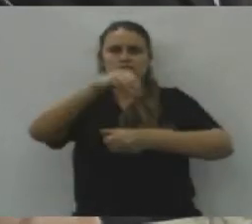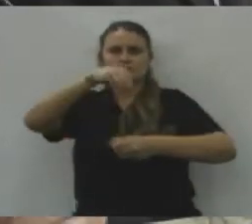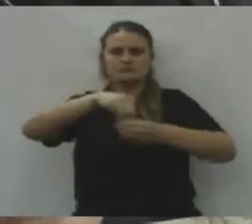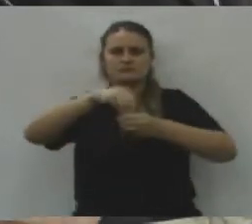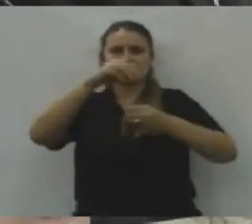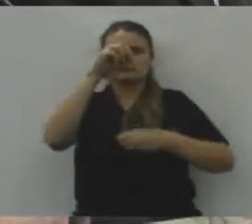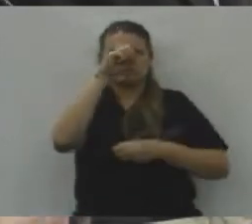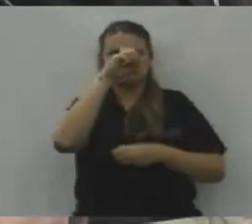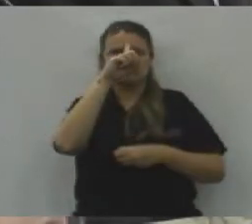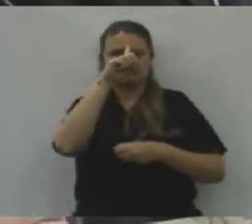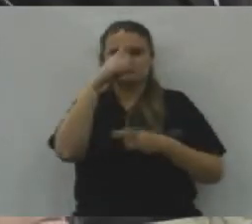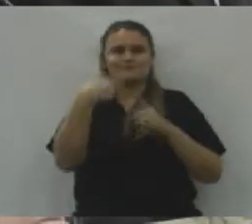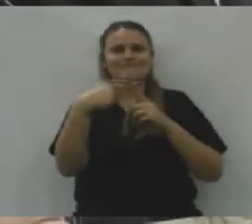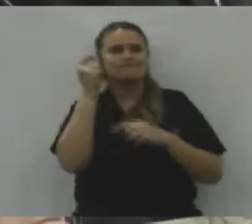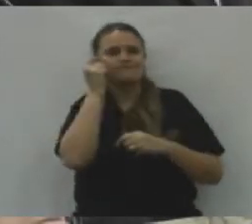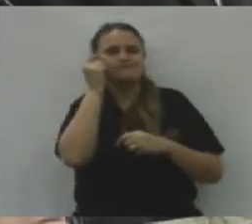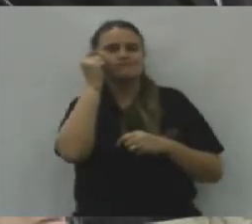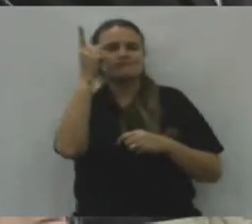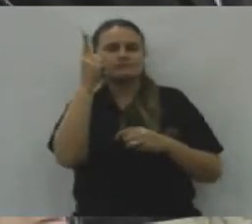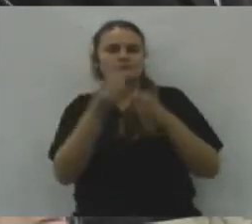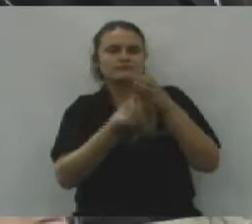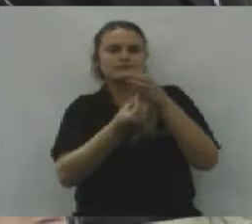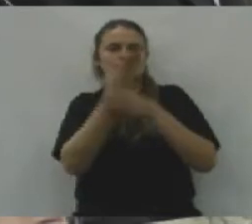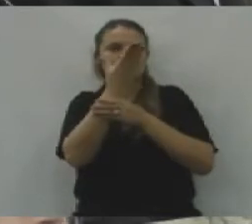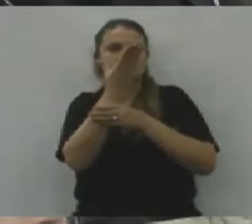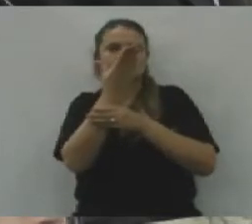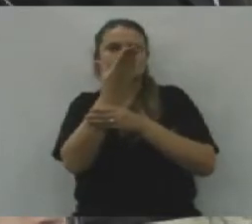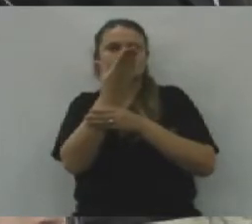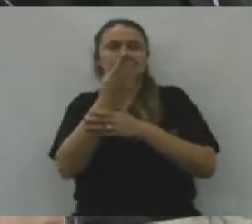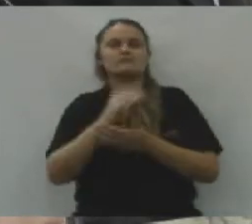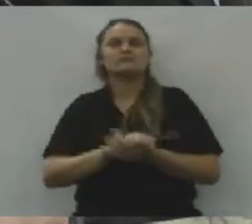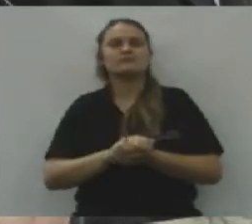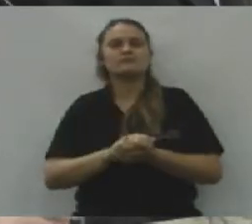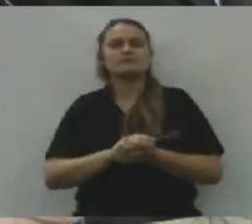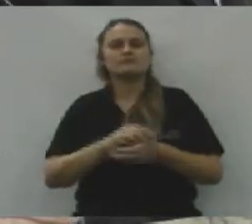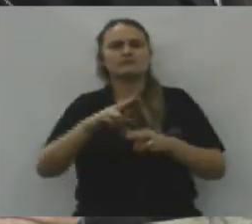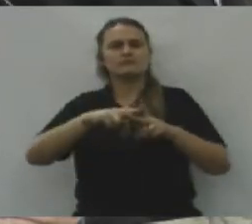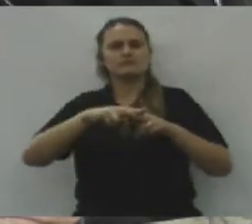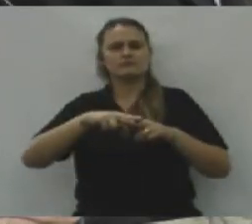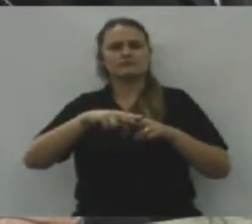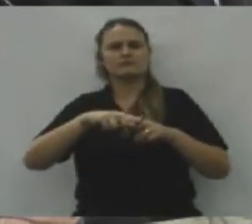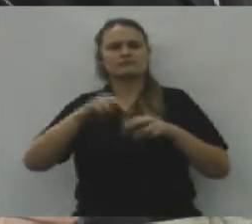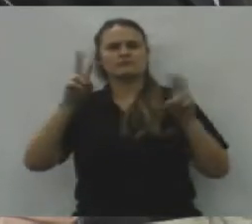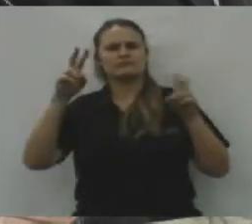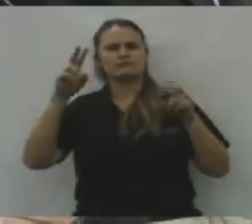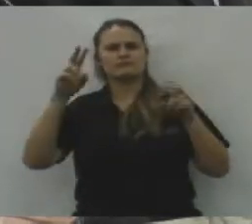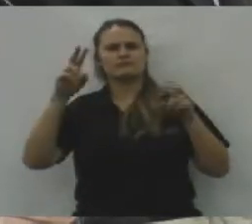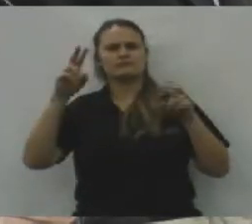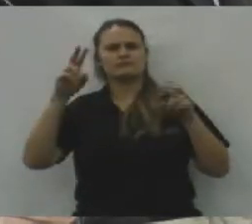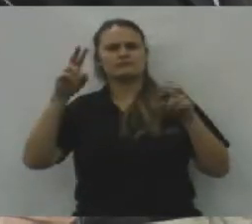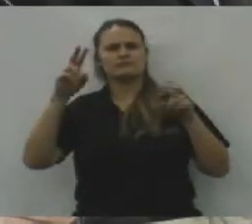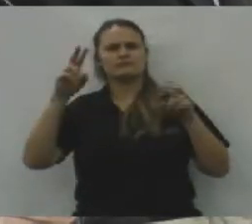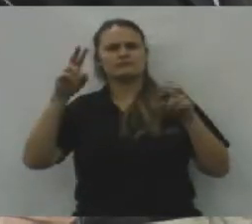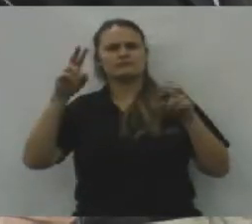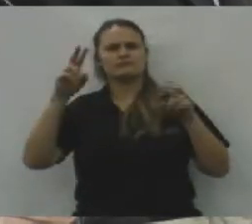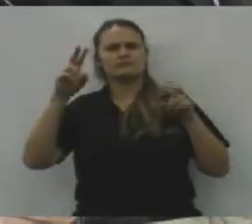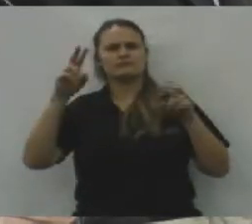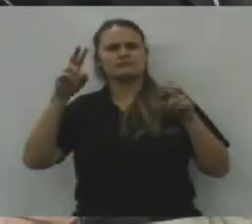essa ideia surgiu até de um soldado dos bombeiros de Porto,